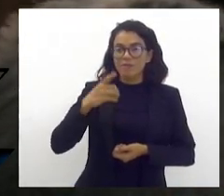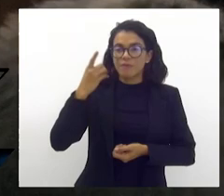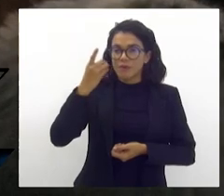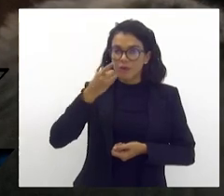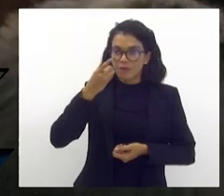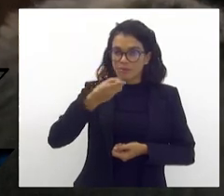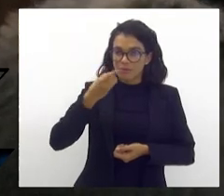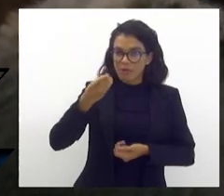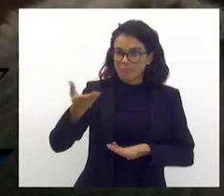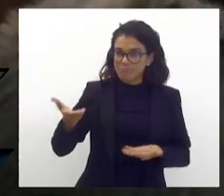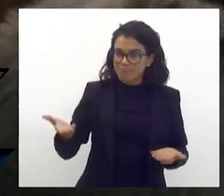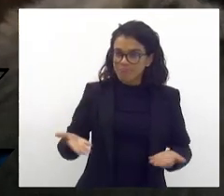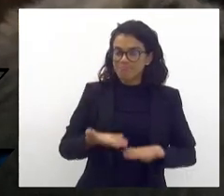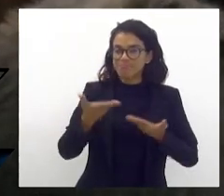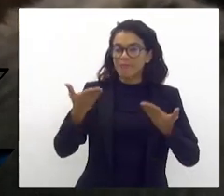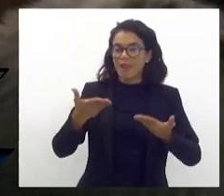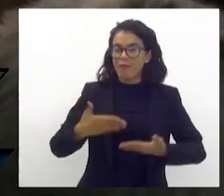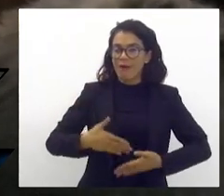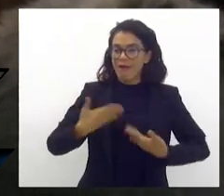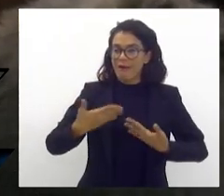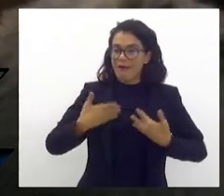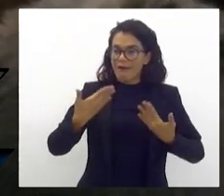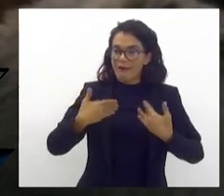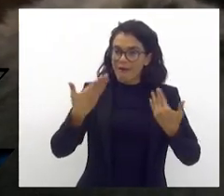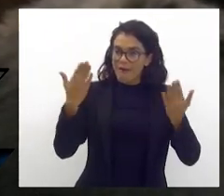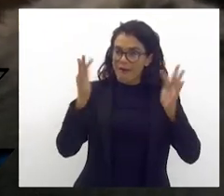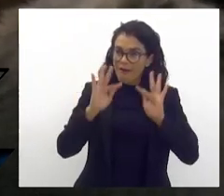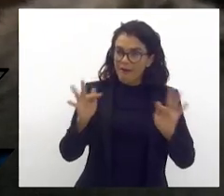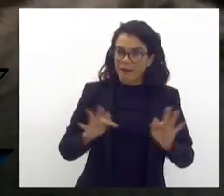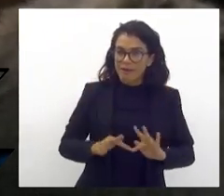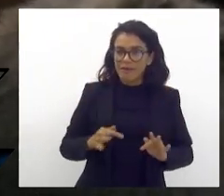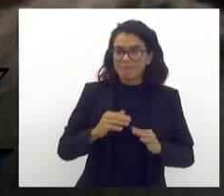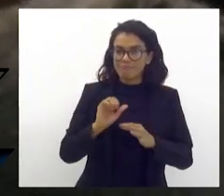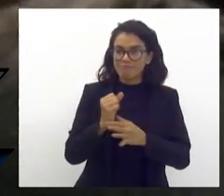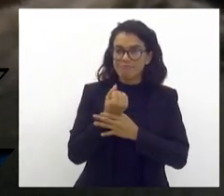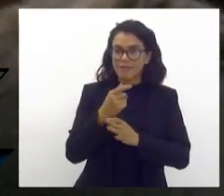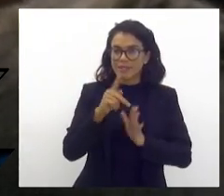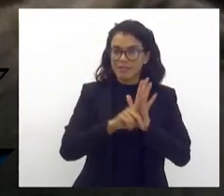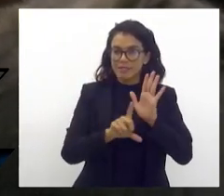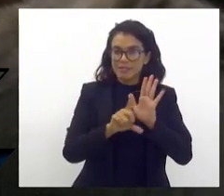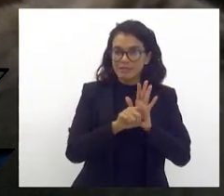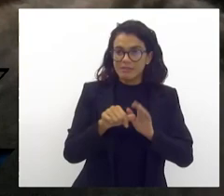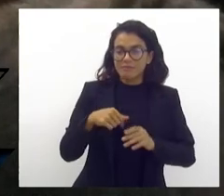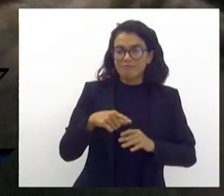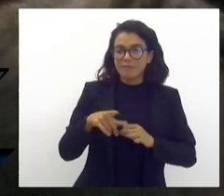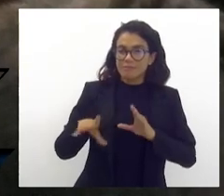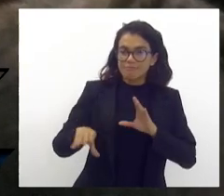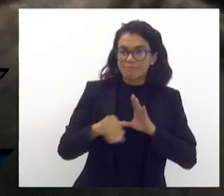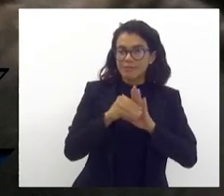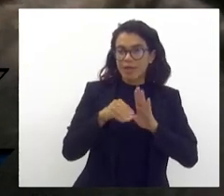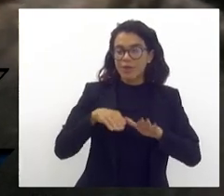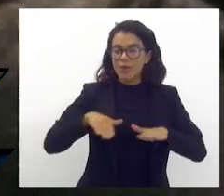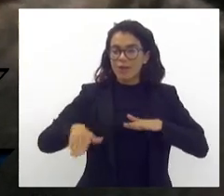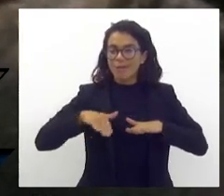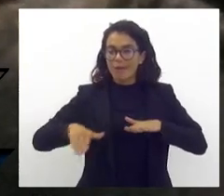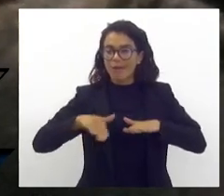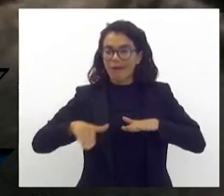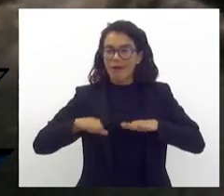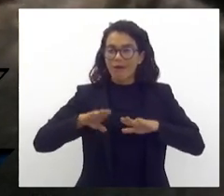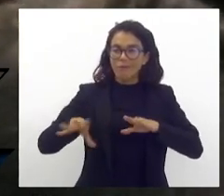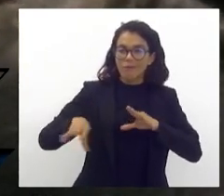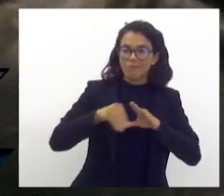é uma enorme alegria garantir que esse projeto que prevê a implementação do hip-hop nas